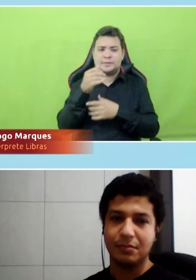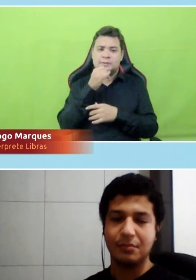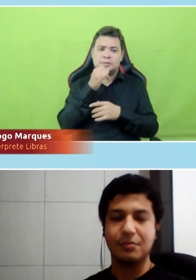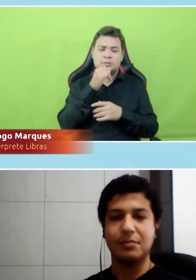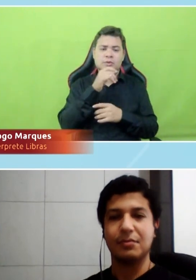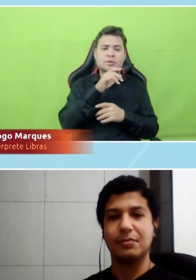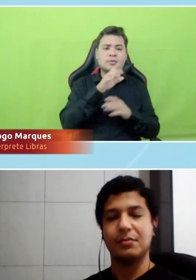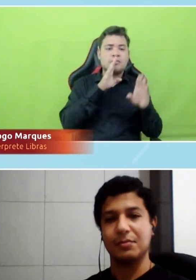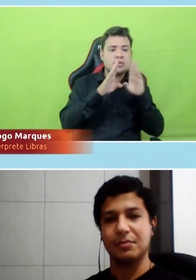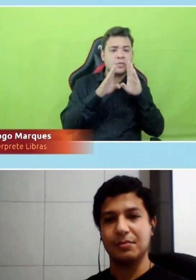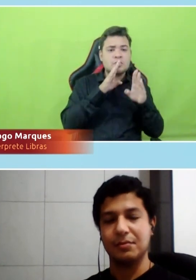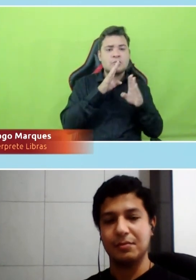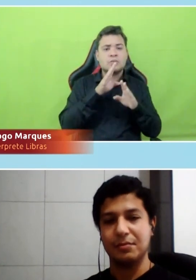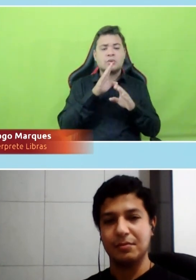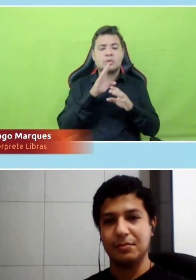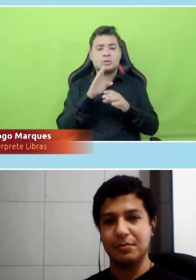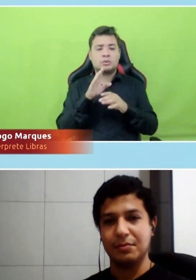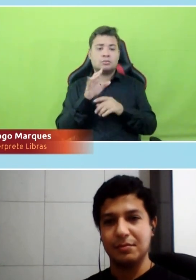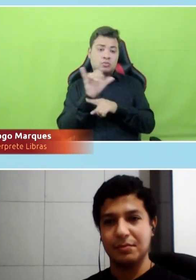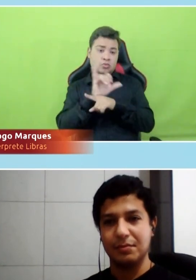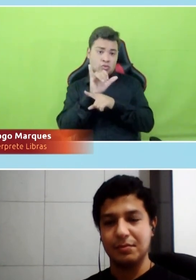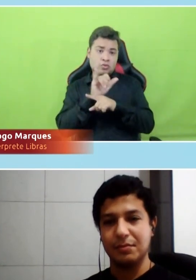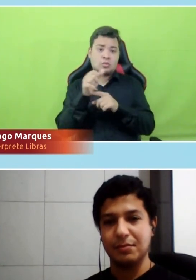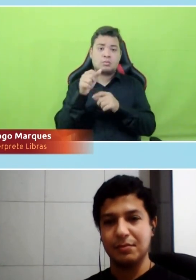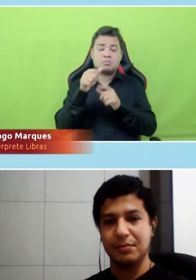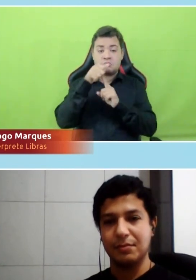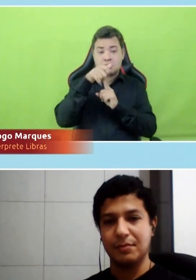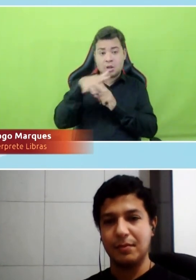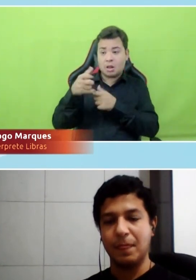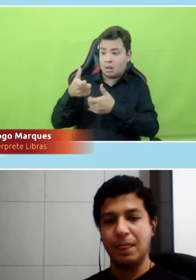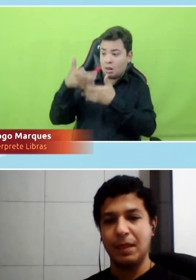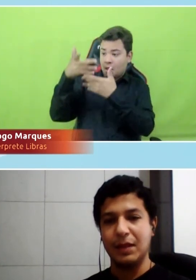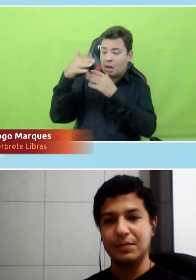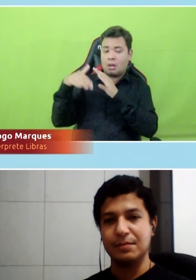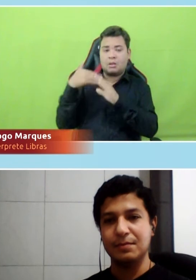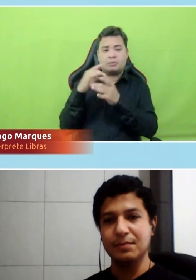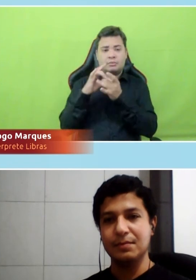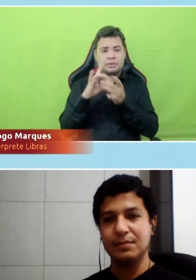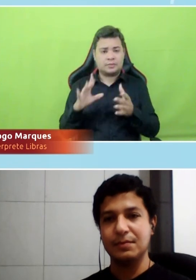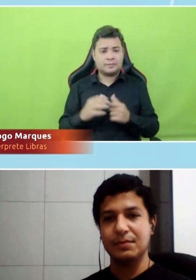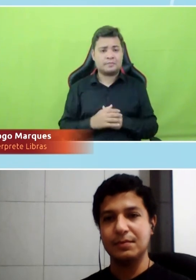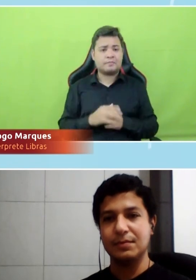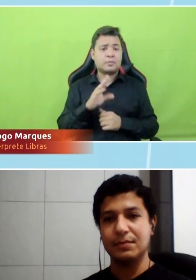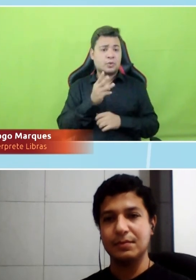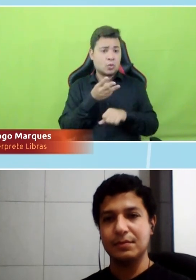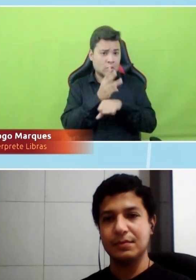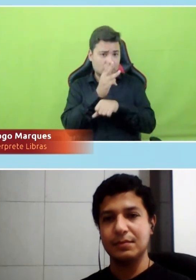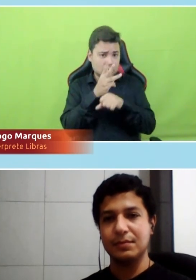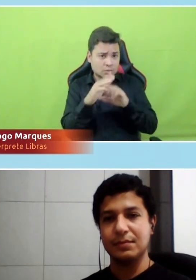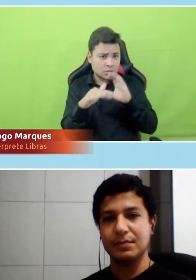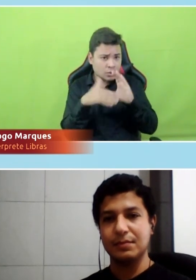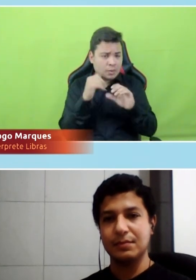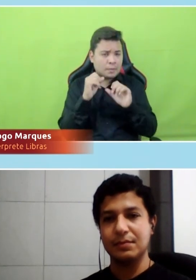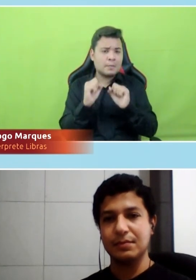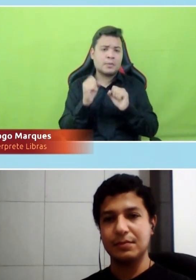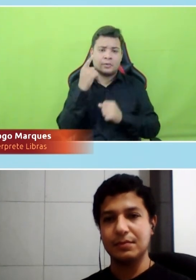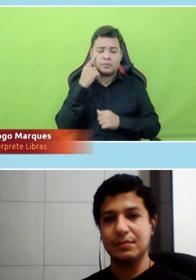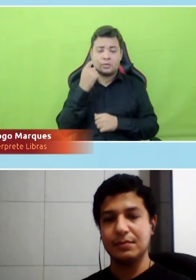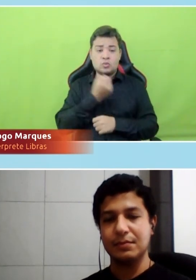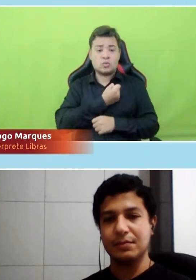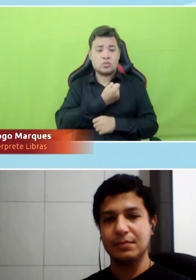do YouTube. Se você quiser mandar uma mensagem pelo WhatsApp, anota aí o nosso número ou tira foto aqui na nossa tela. O número é